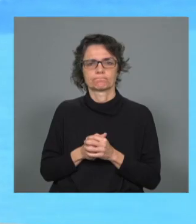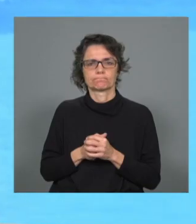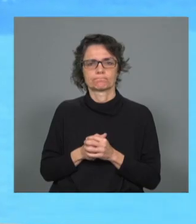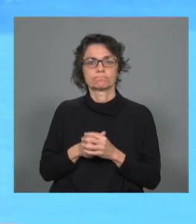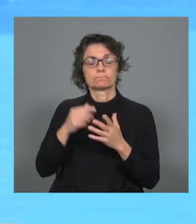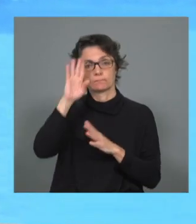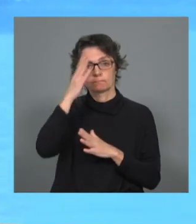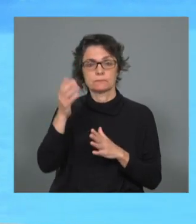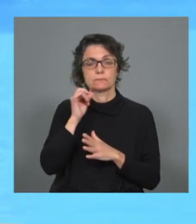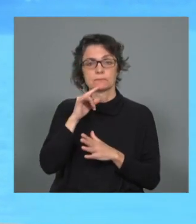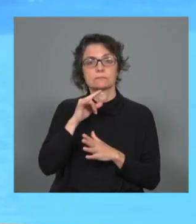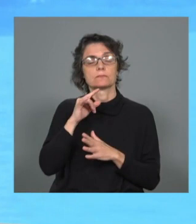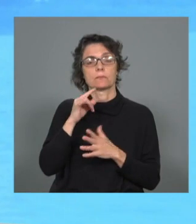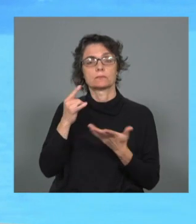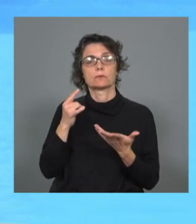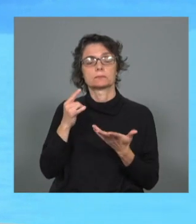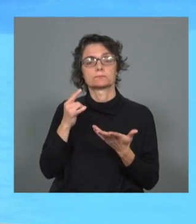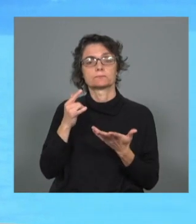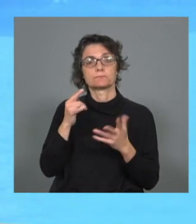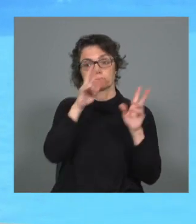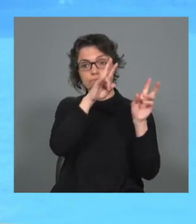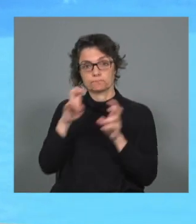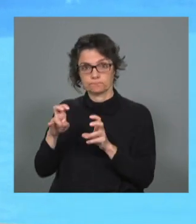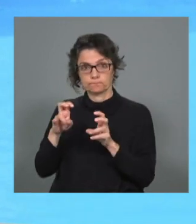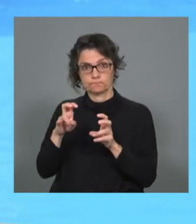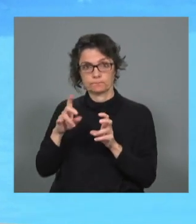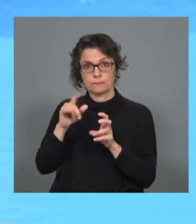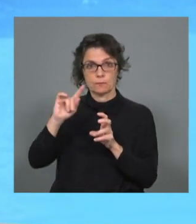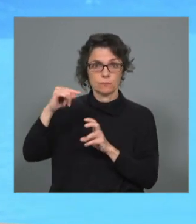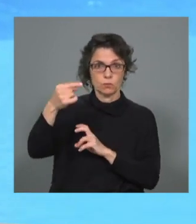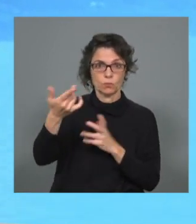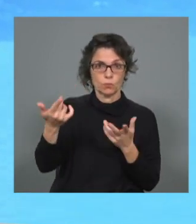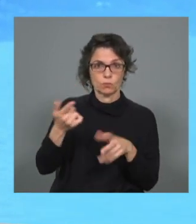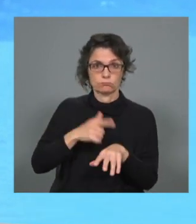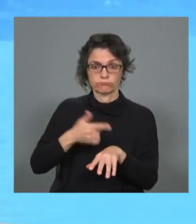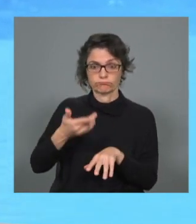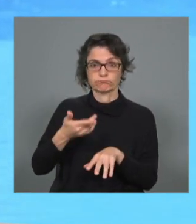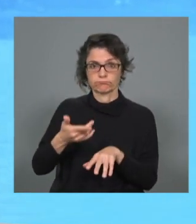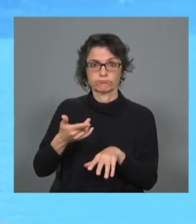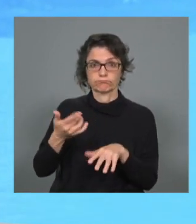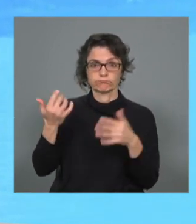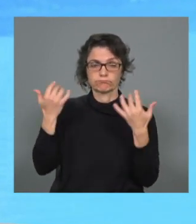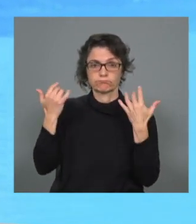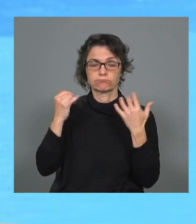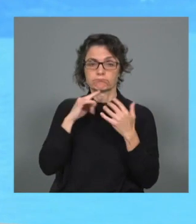Já sabe que pode encontrar estes e outros temas da atualidade em atualização permanente